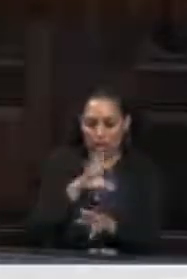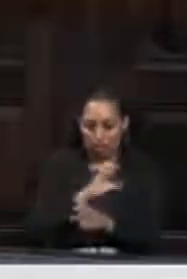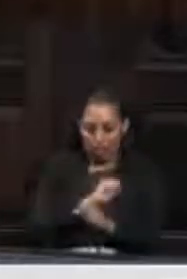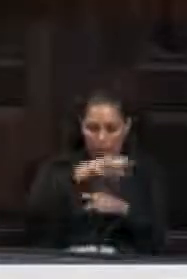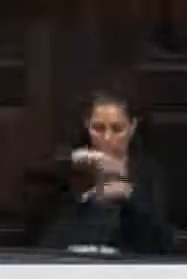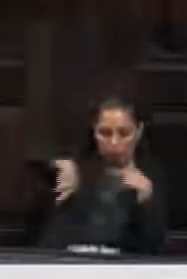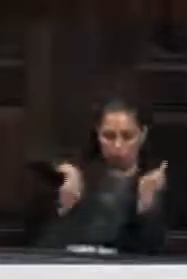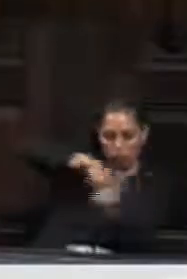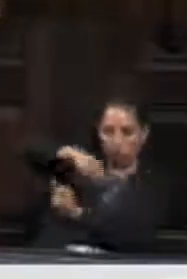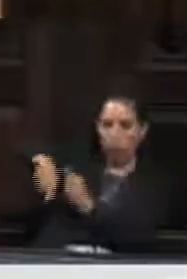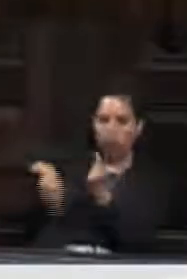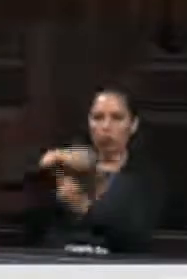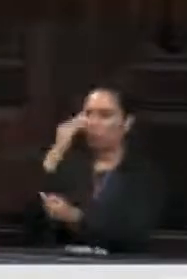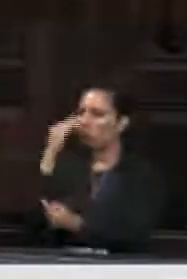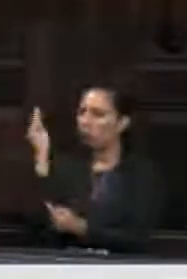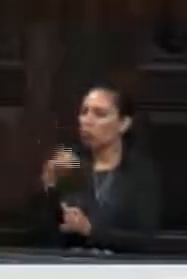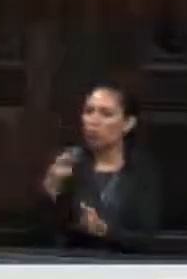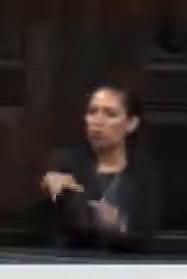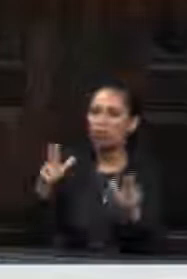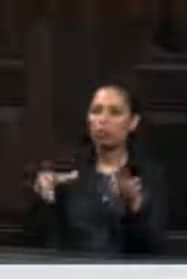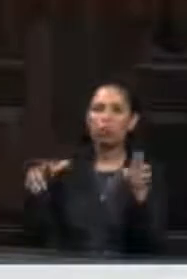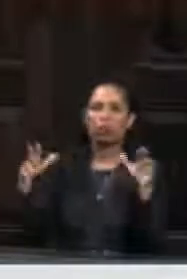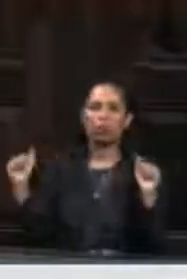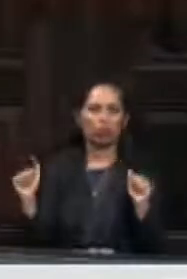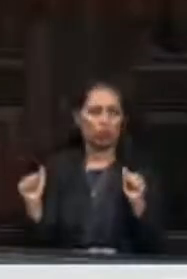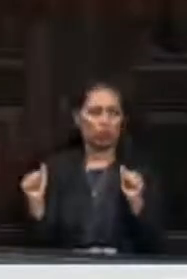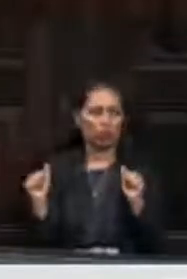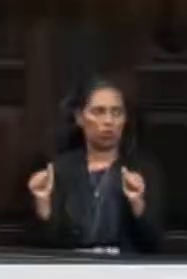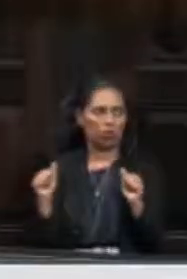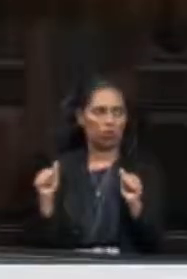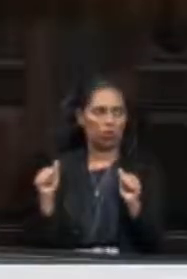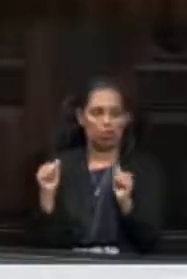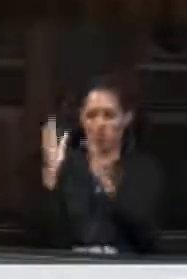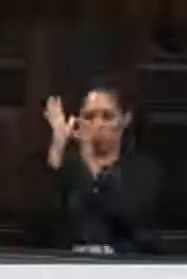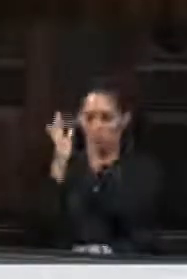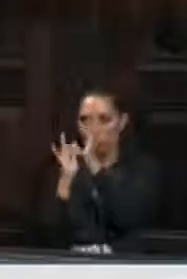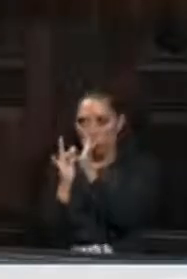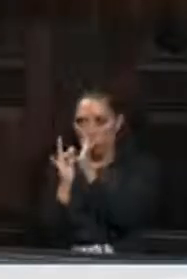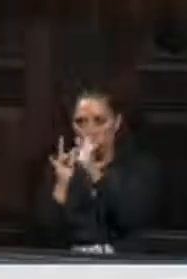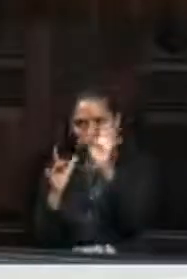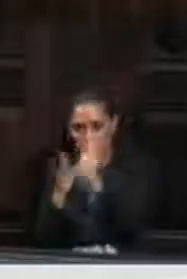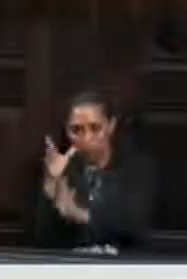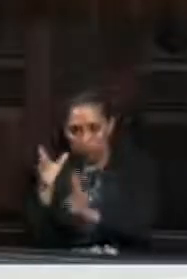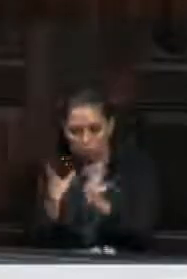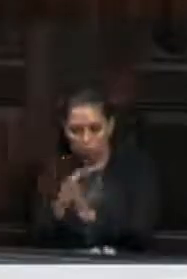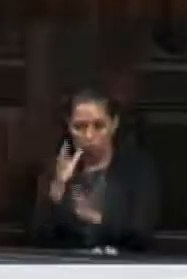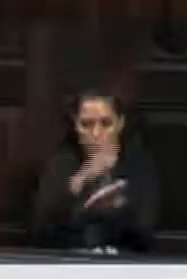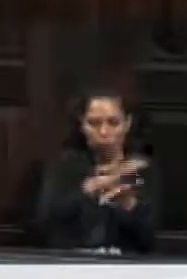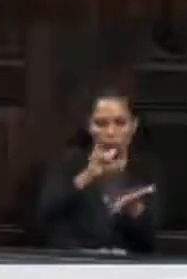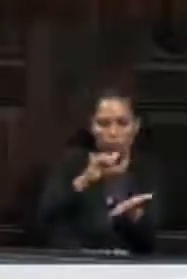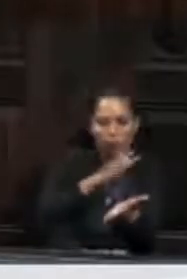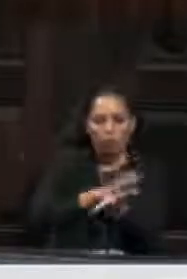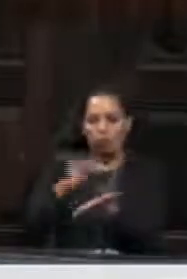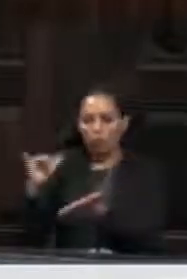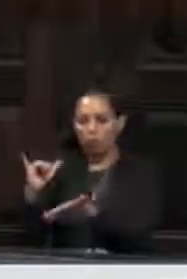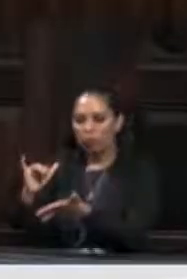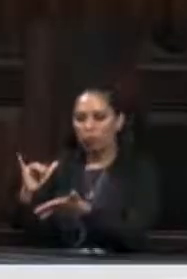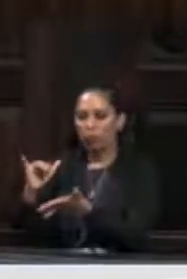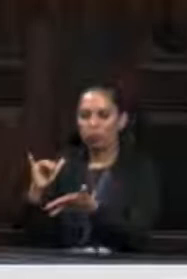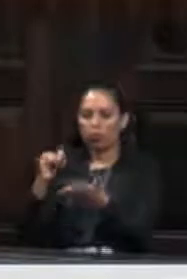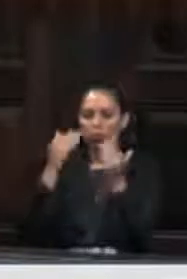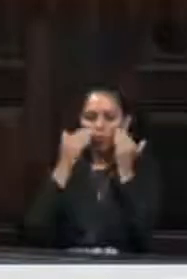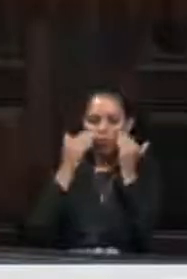sem fazer acepção. A mensagem cristã, ela resgata a dignidade do ser